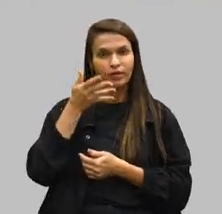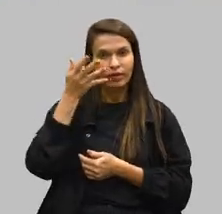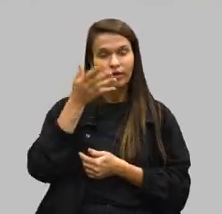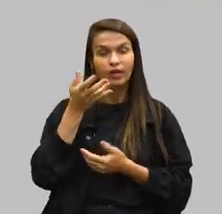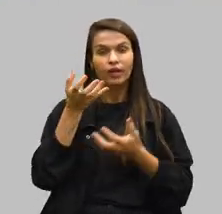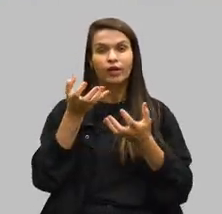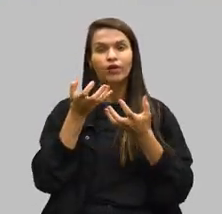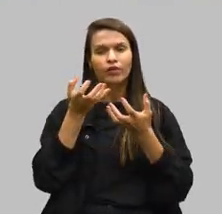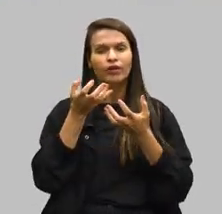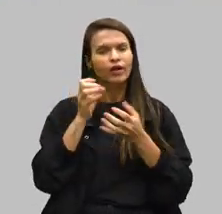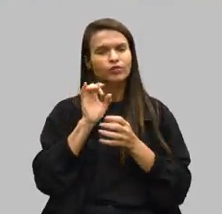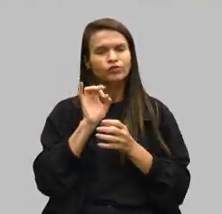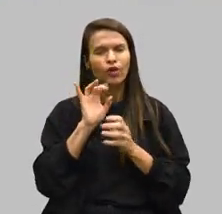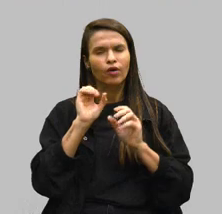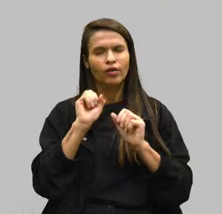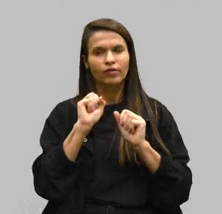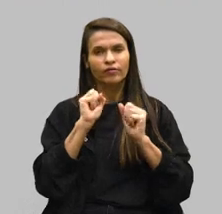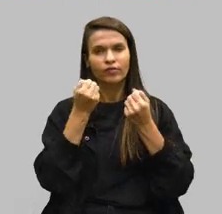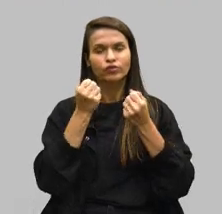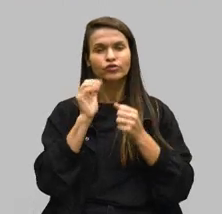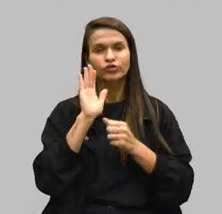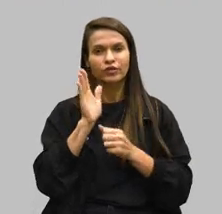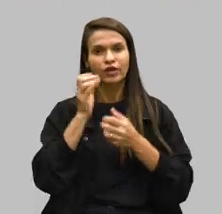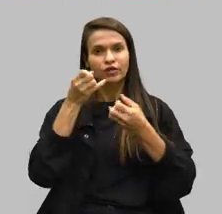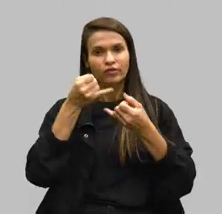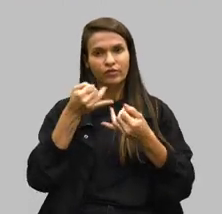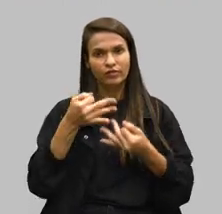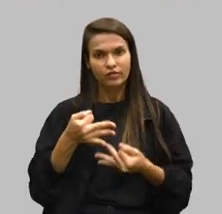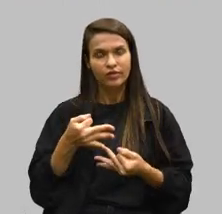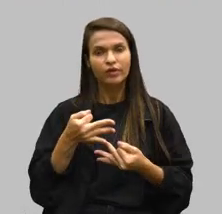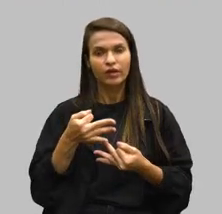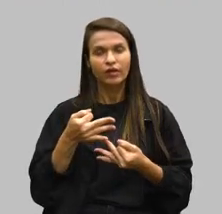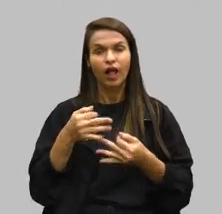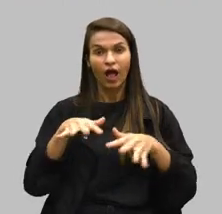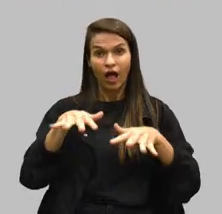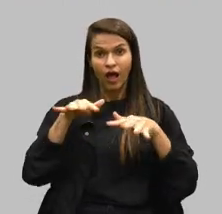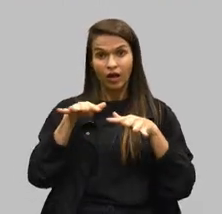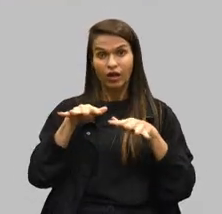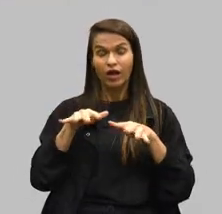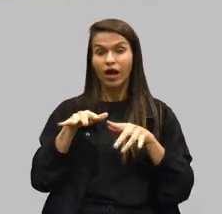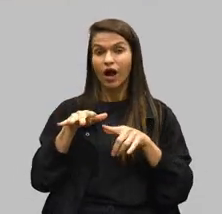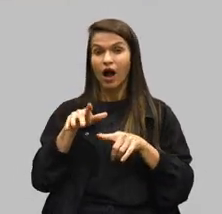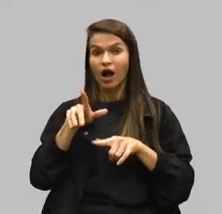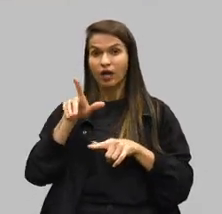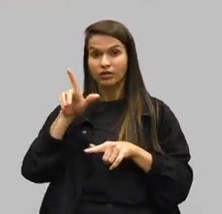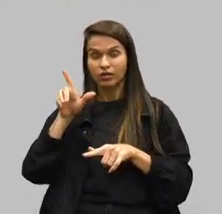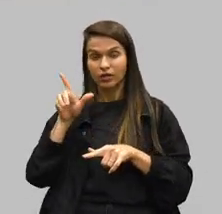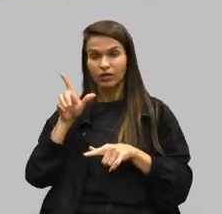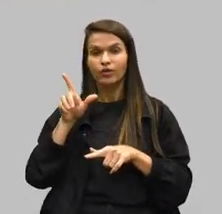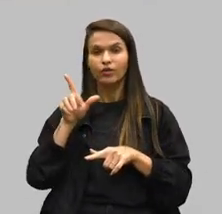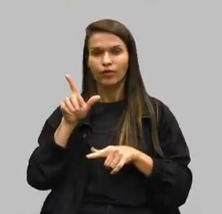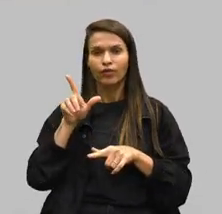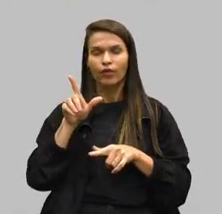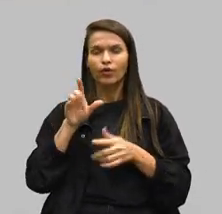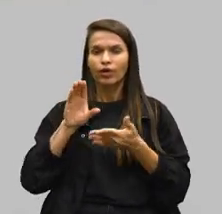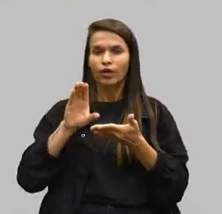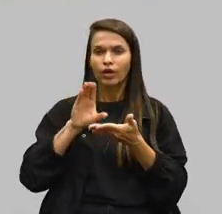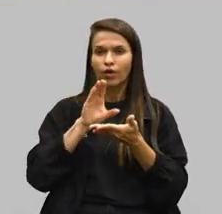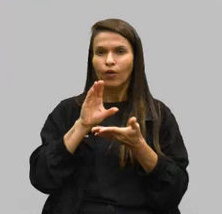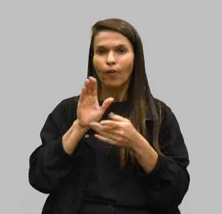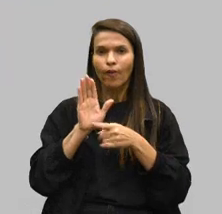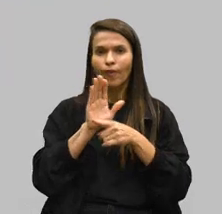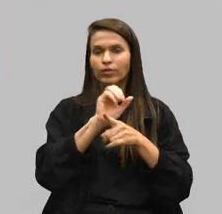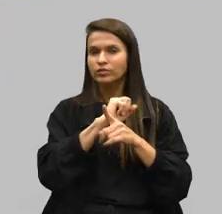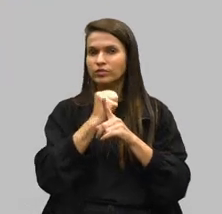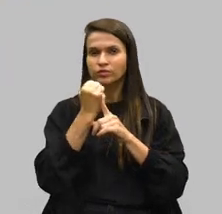quero apenas reforçar o que já estava falando na na na audiência anterior que o recurso para assistência social ele